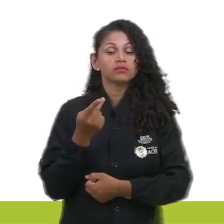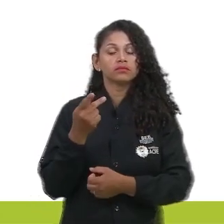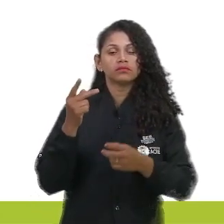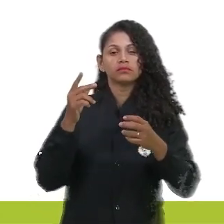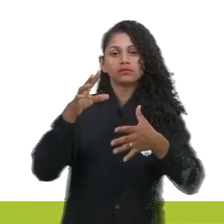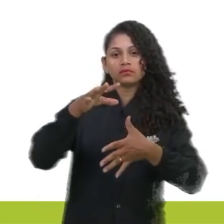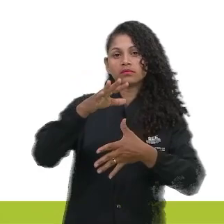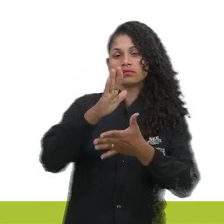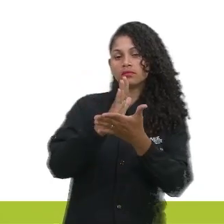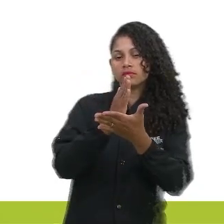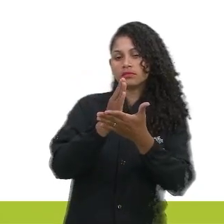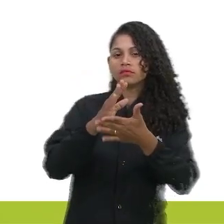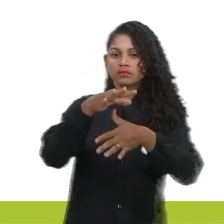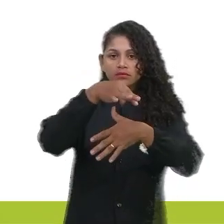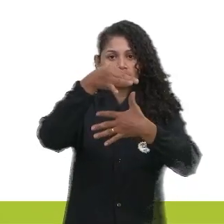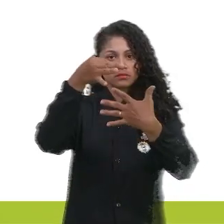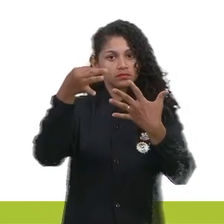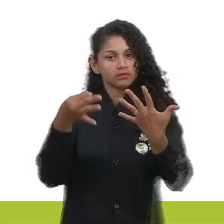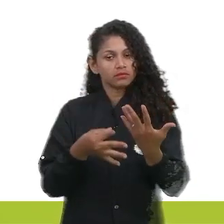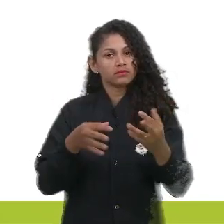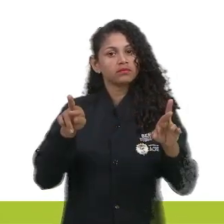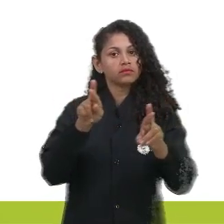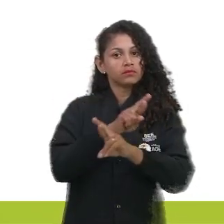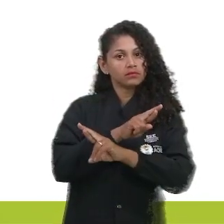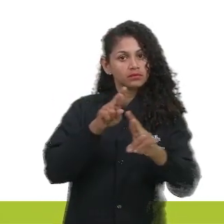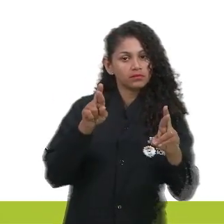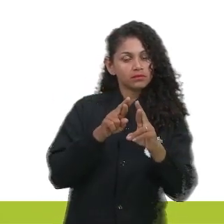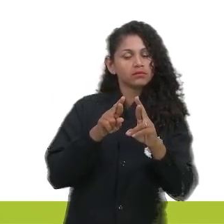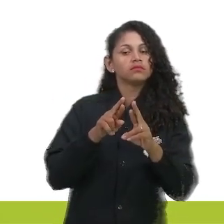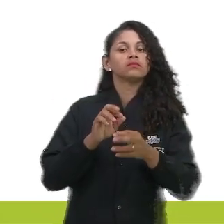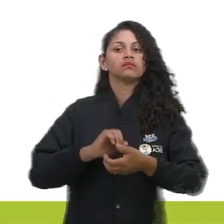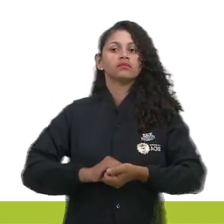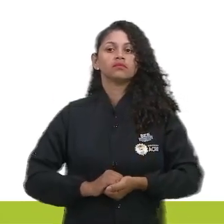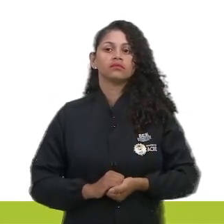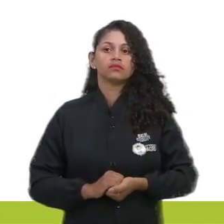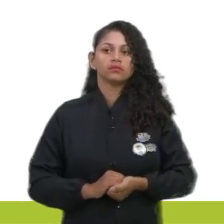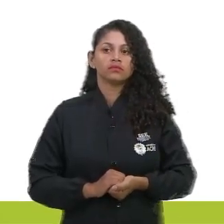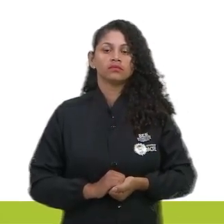elementos relacionados a ela. Por exemplo,